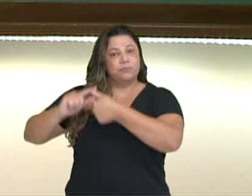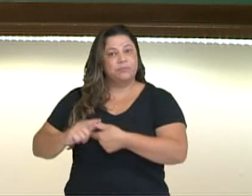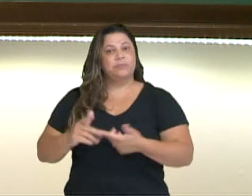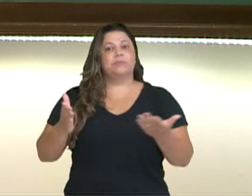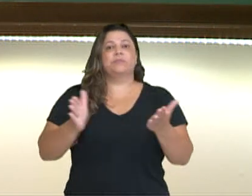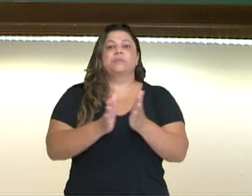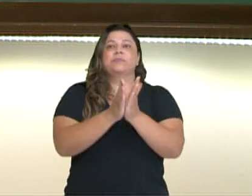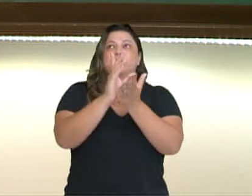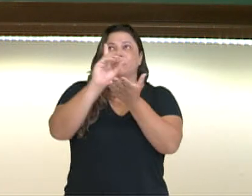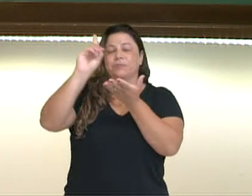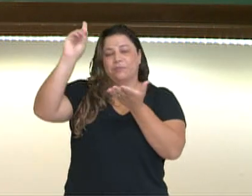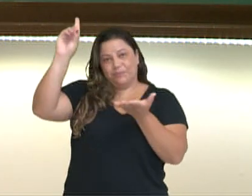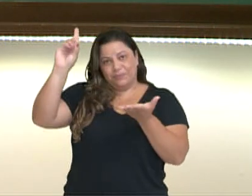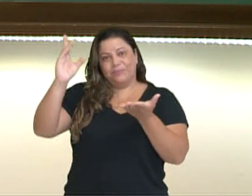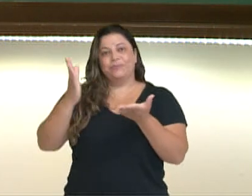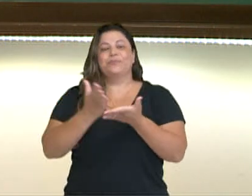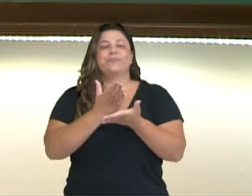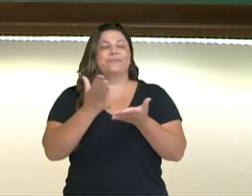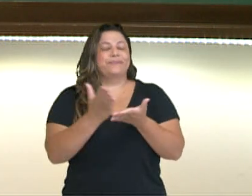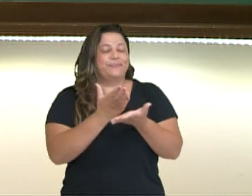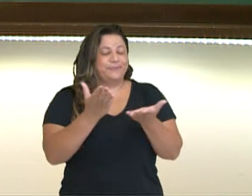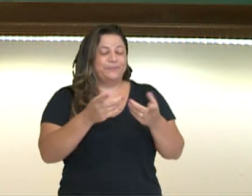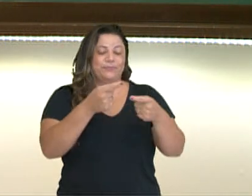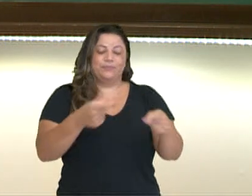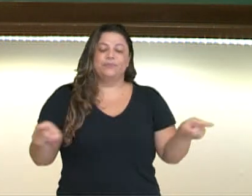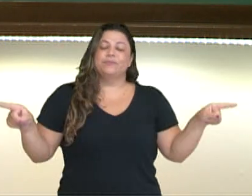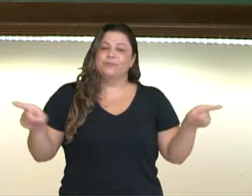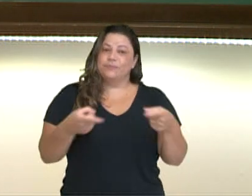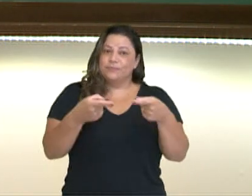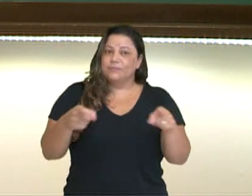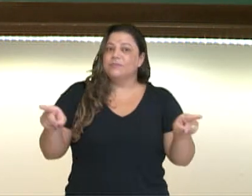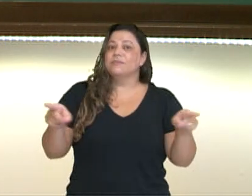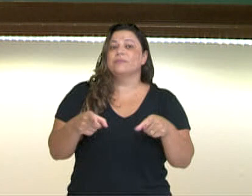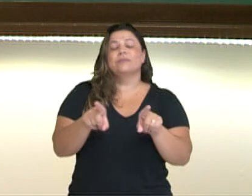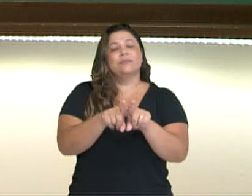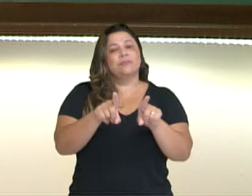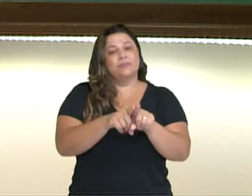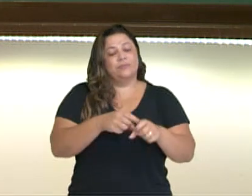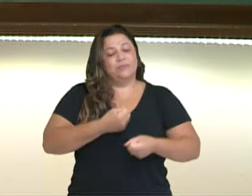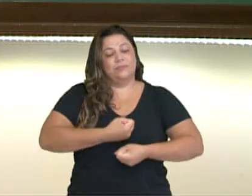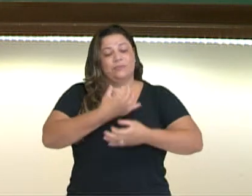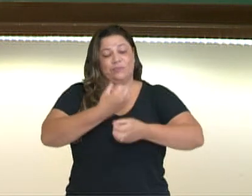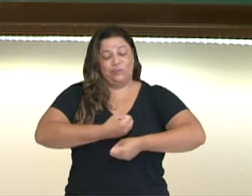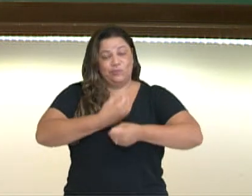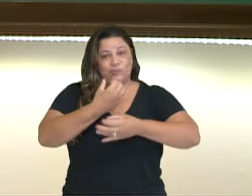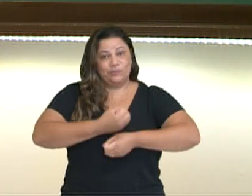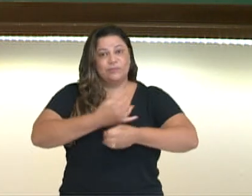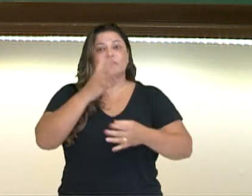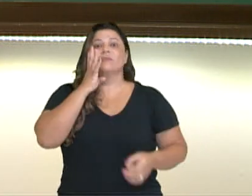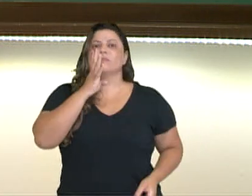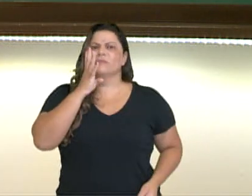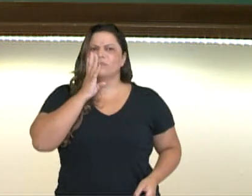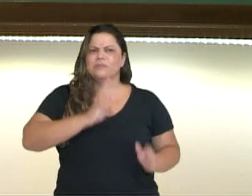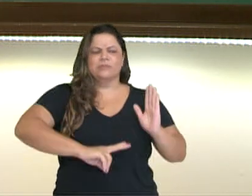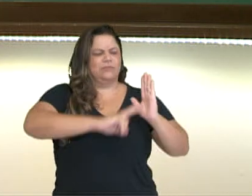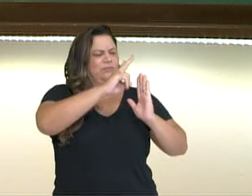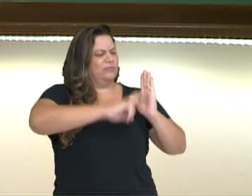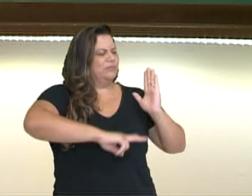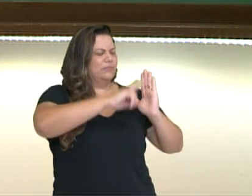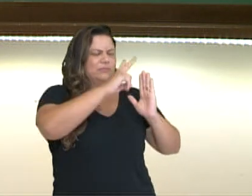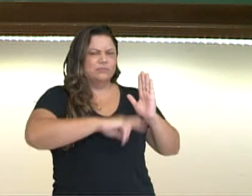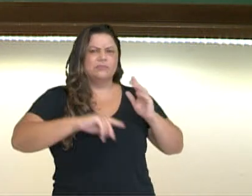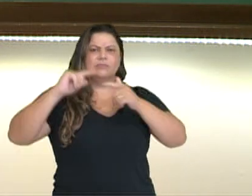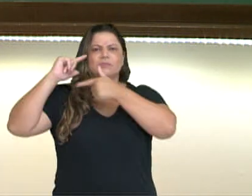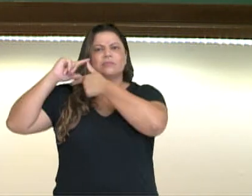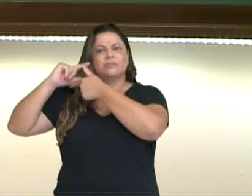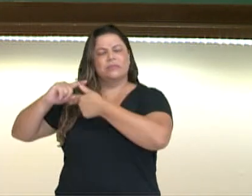a Bíblia, ela ocorre com músicas também, com poemas. É bacana você estar lendo